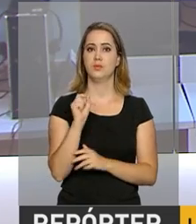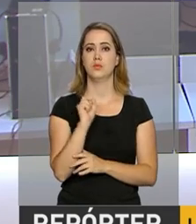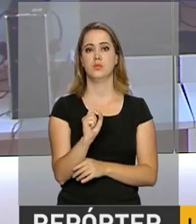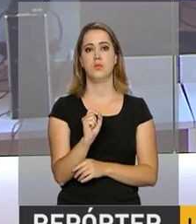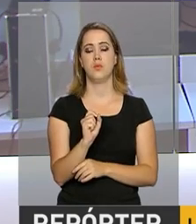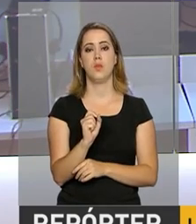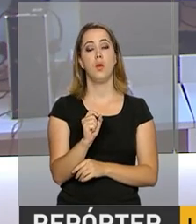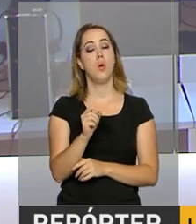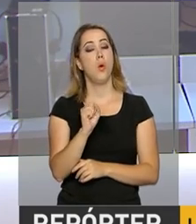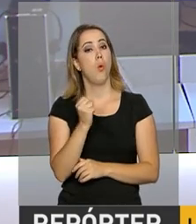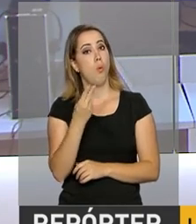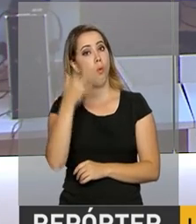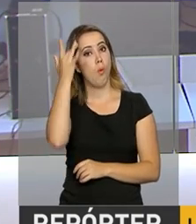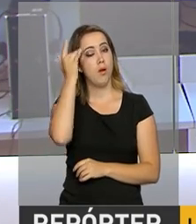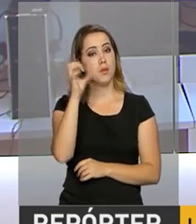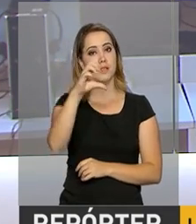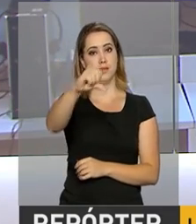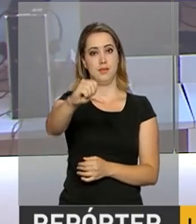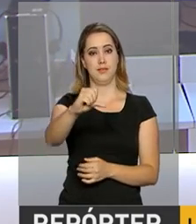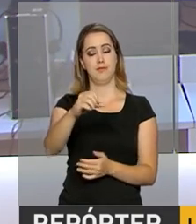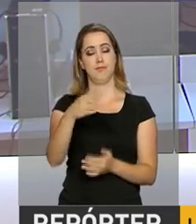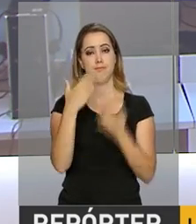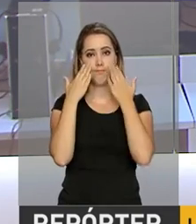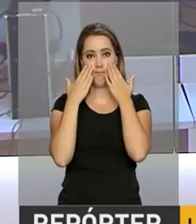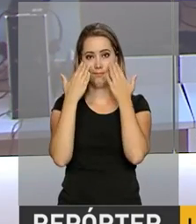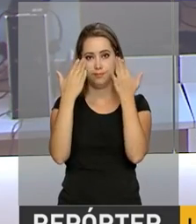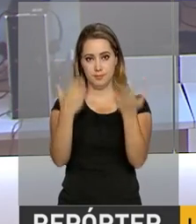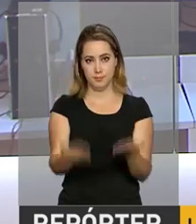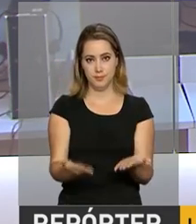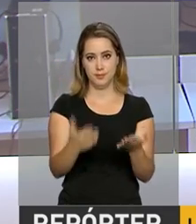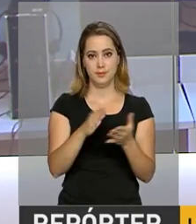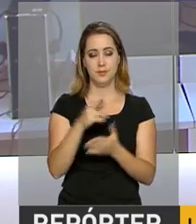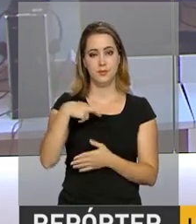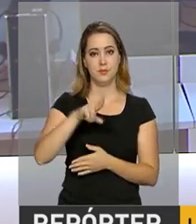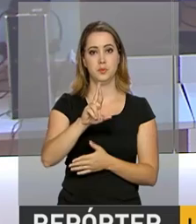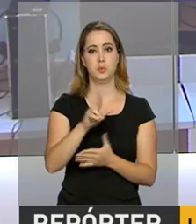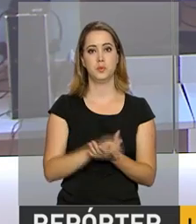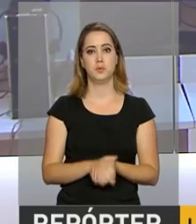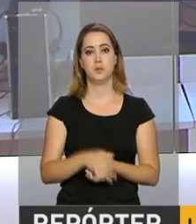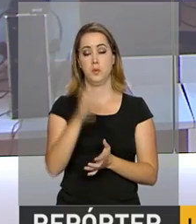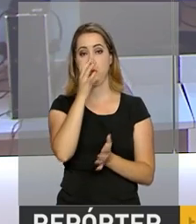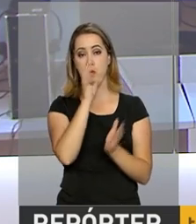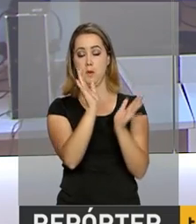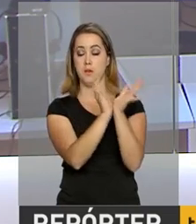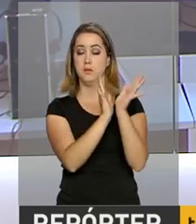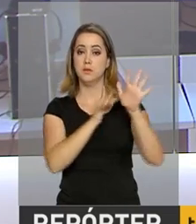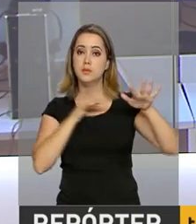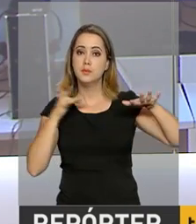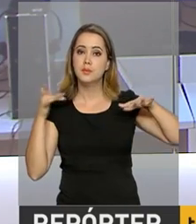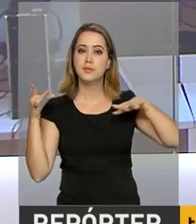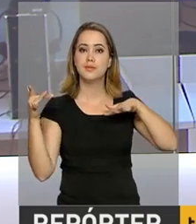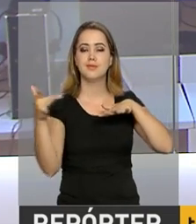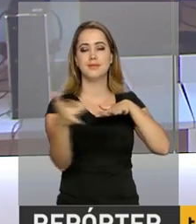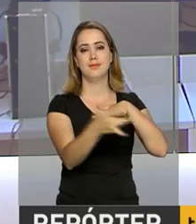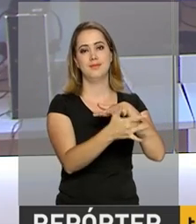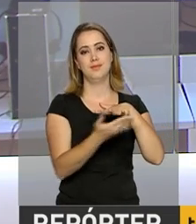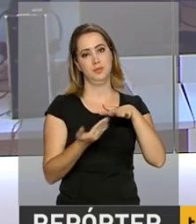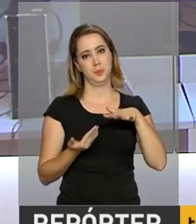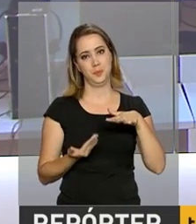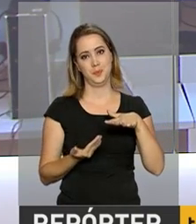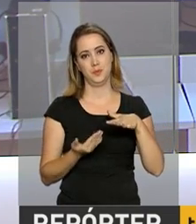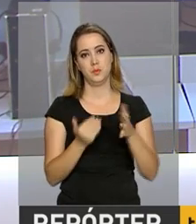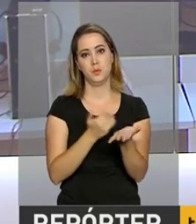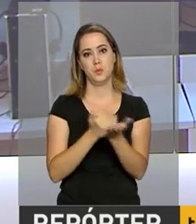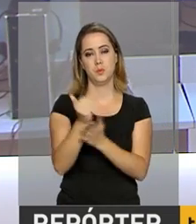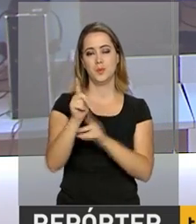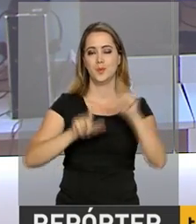informações ou amanhã às 9 da manhã na primeira edição do repórter NBR acompanhe as novidades também Pelas nossas redes